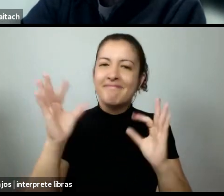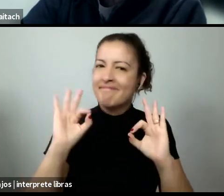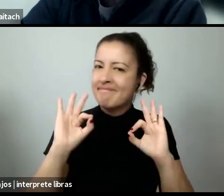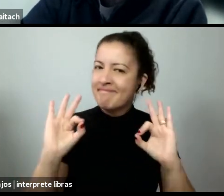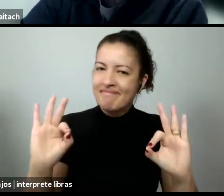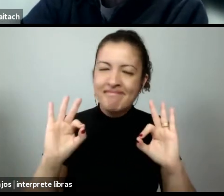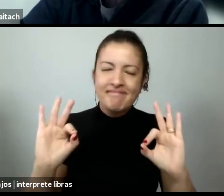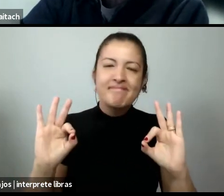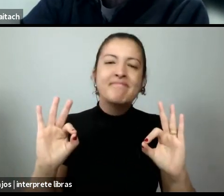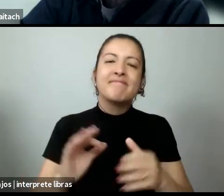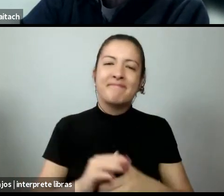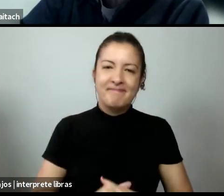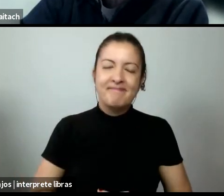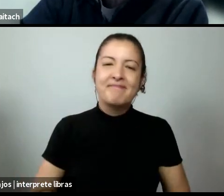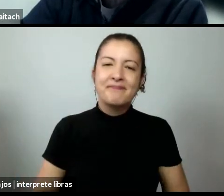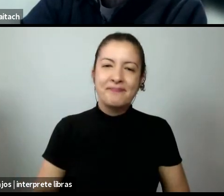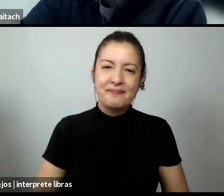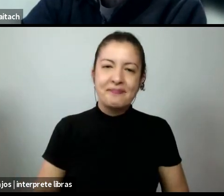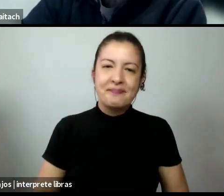e muito obrigada.